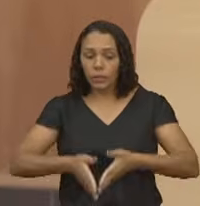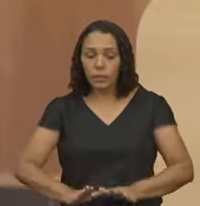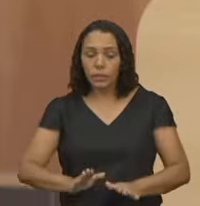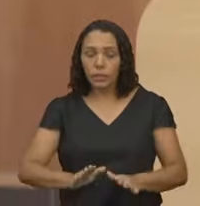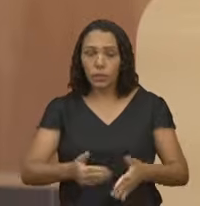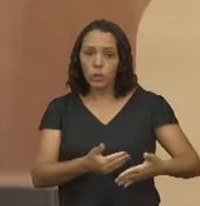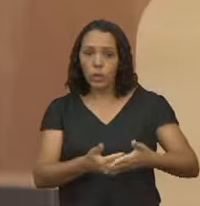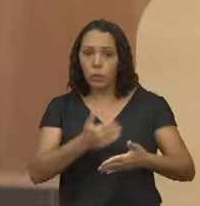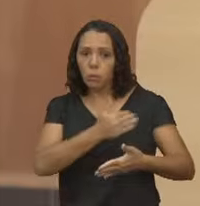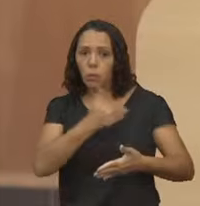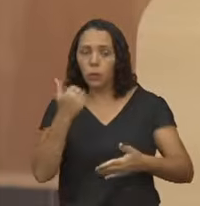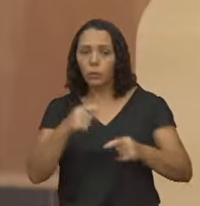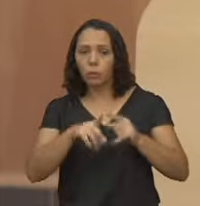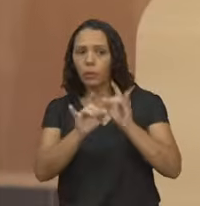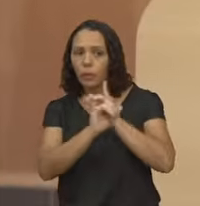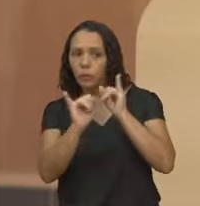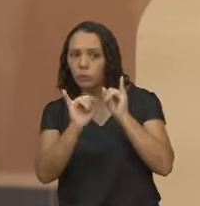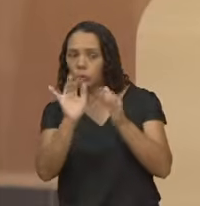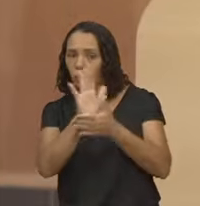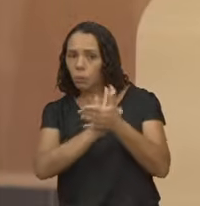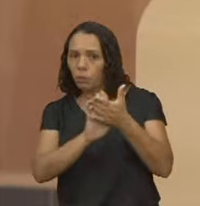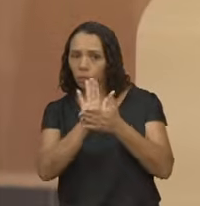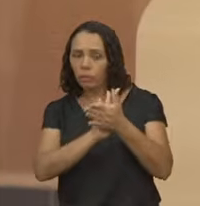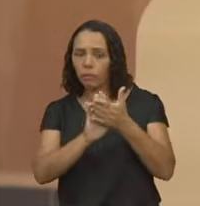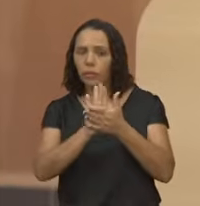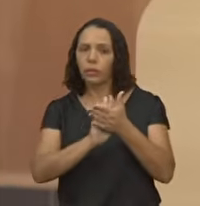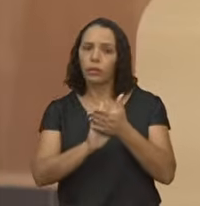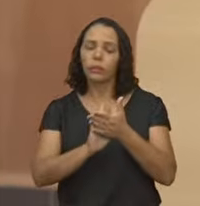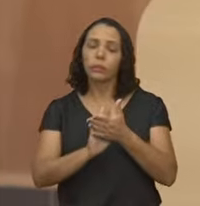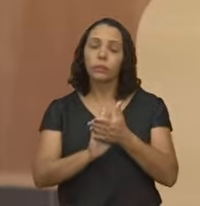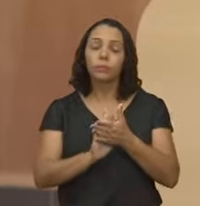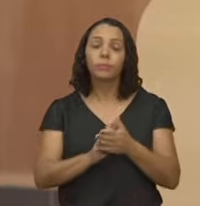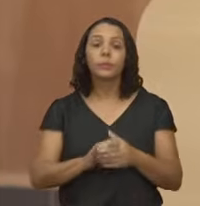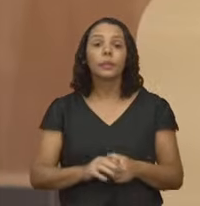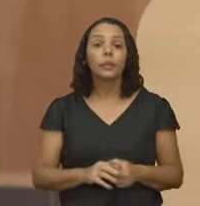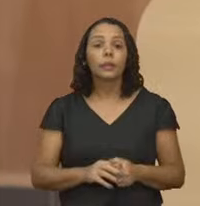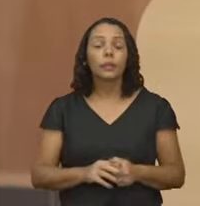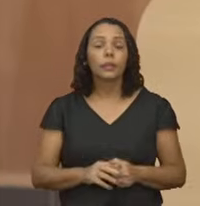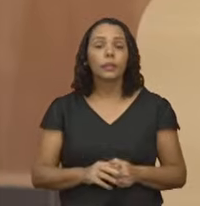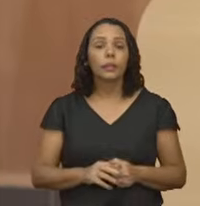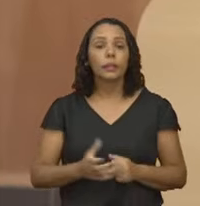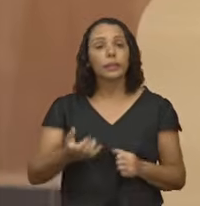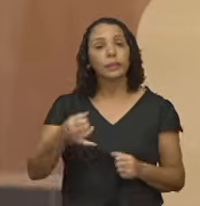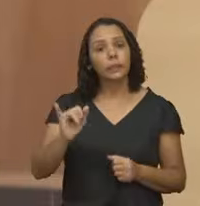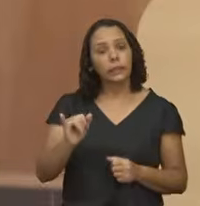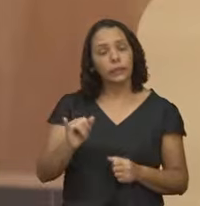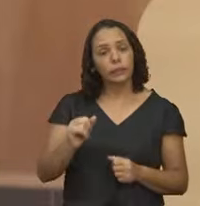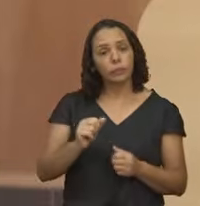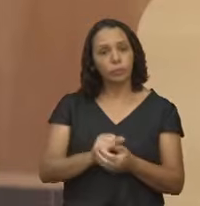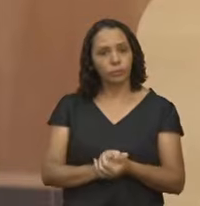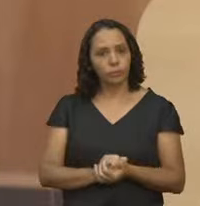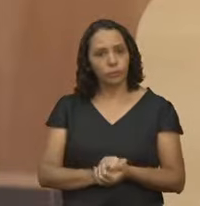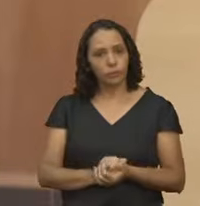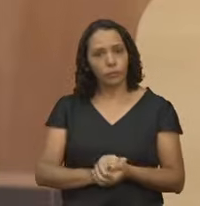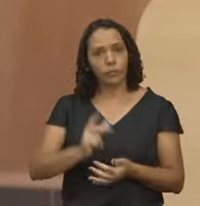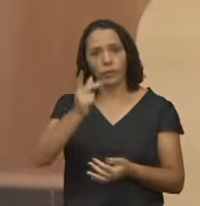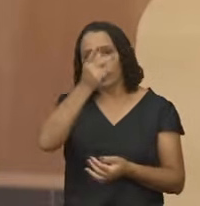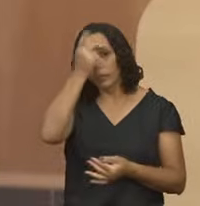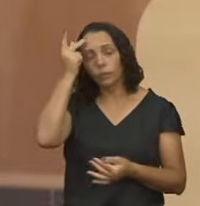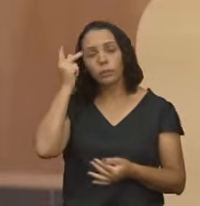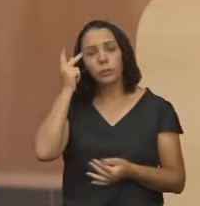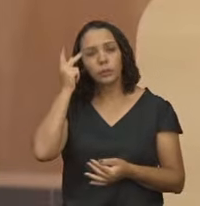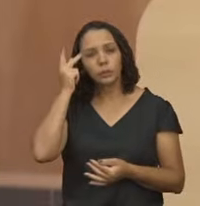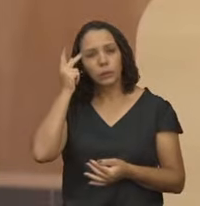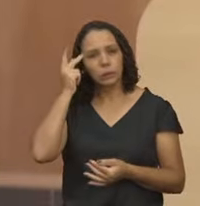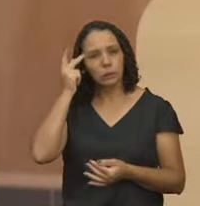O fato de levar isso sozinho, de não reconhecer, de não assumir isso, não poder se abrir para isso,